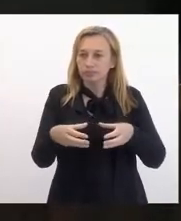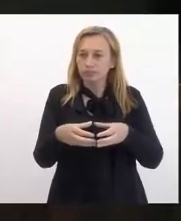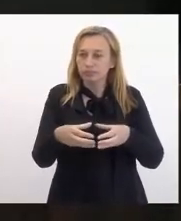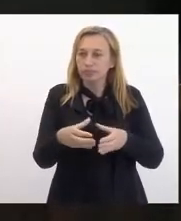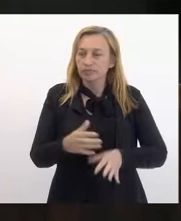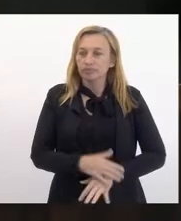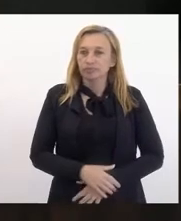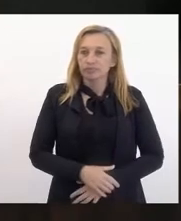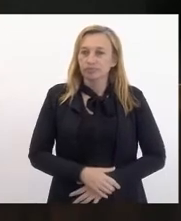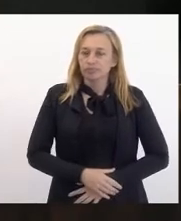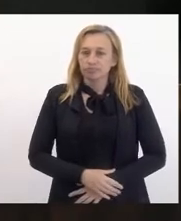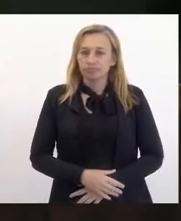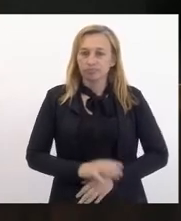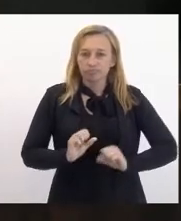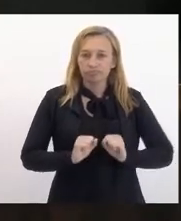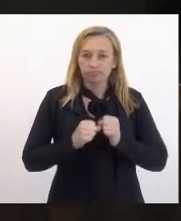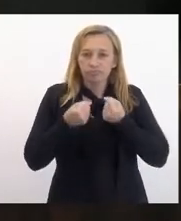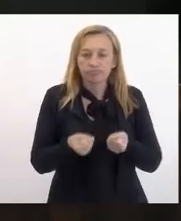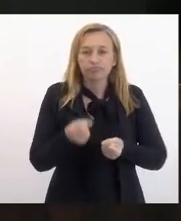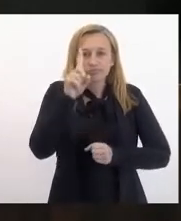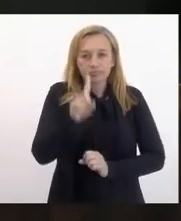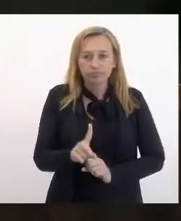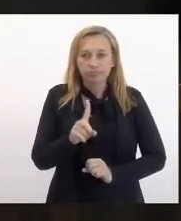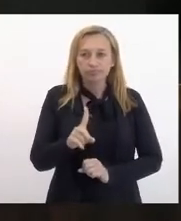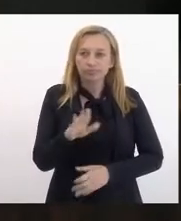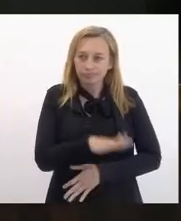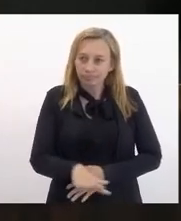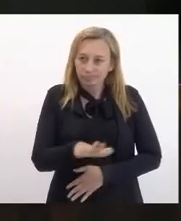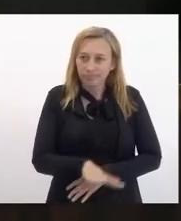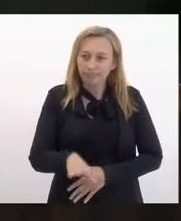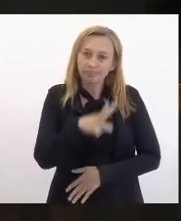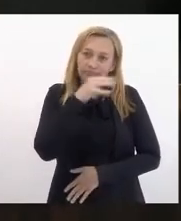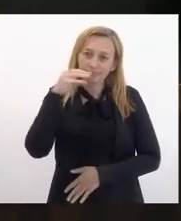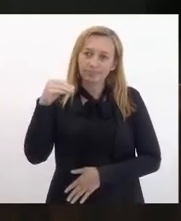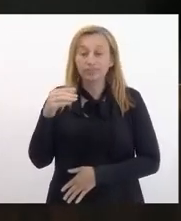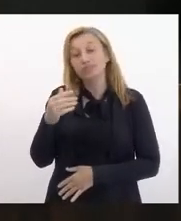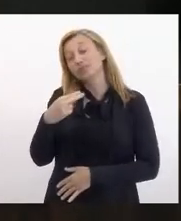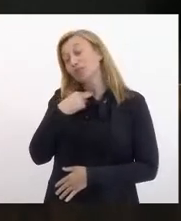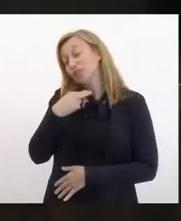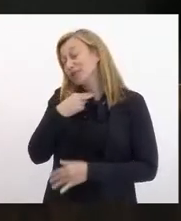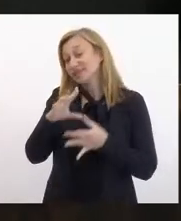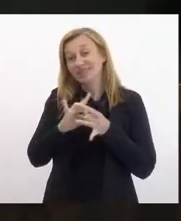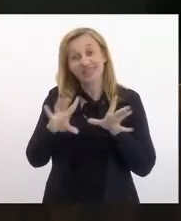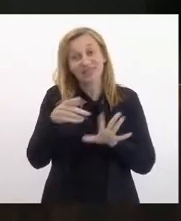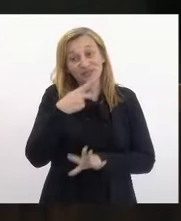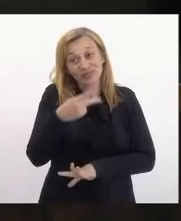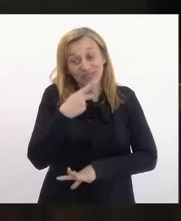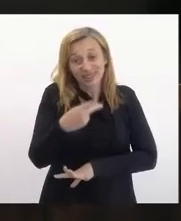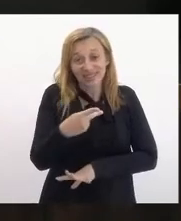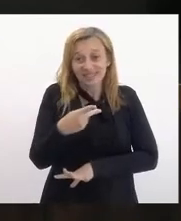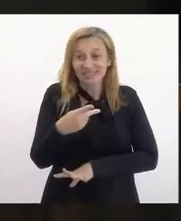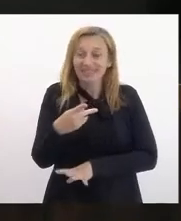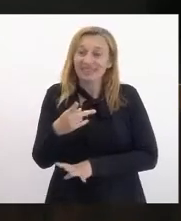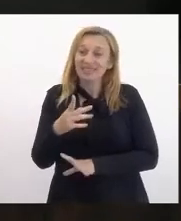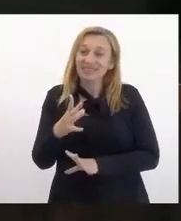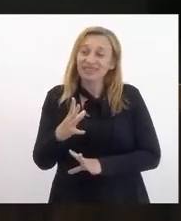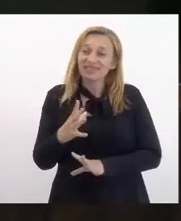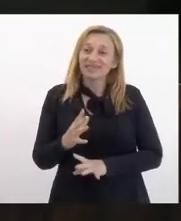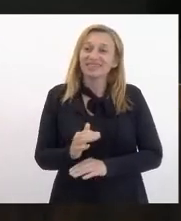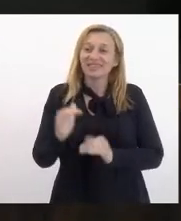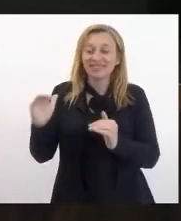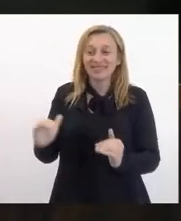como uma boa defensora de direitos de criança e adolescente, não posso deixar de anunciar a excelentíssima